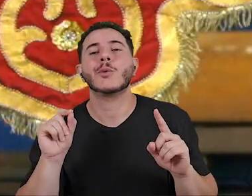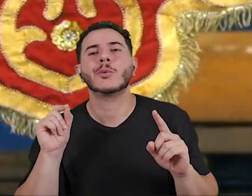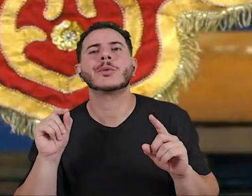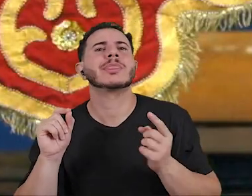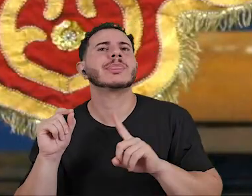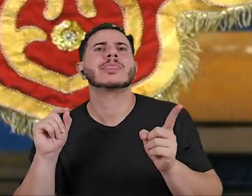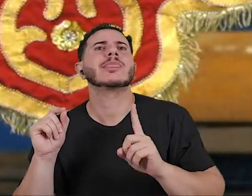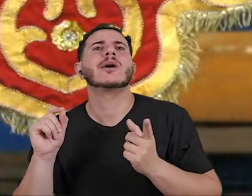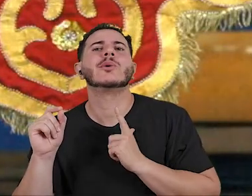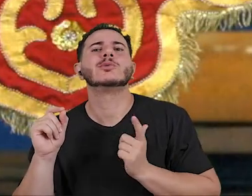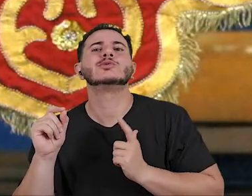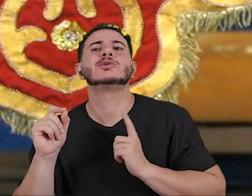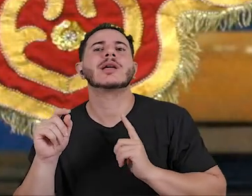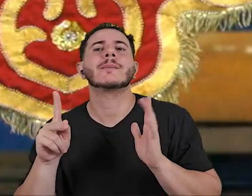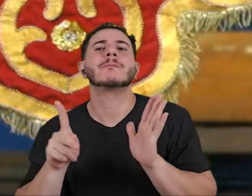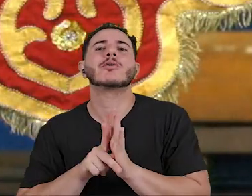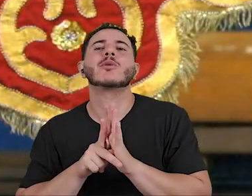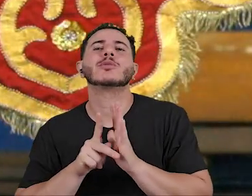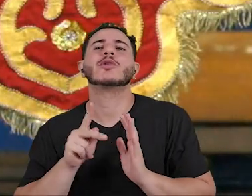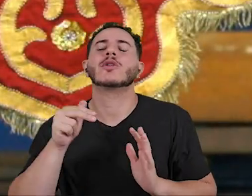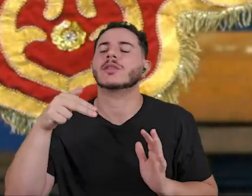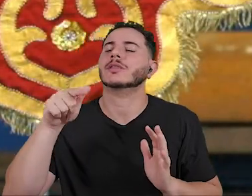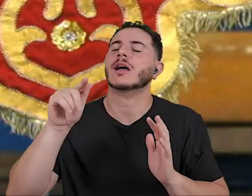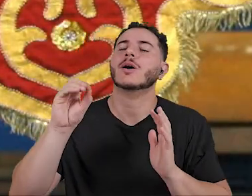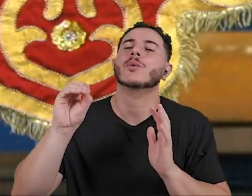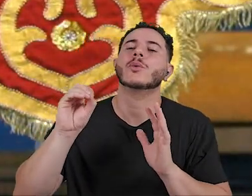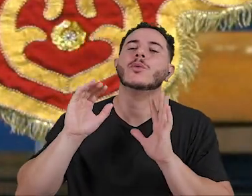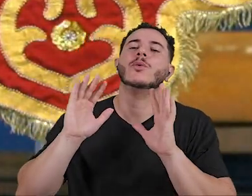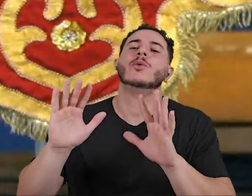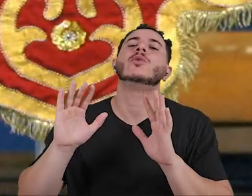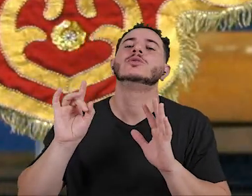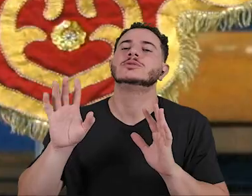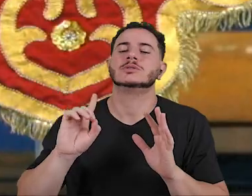Leão da Campina, né, que tem a orientação,